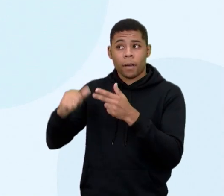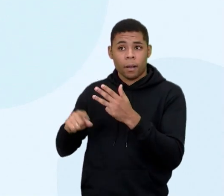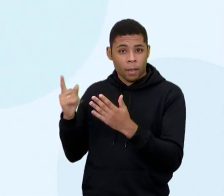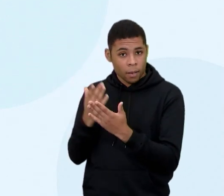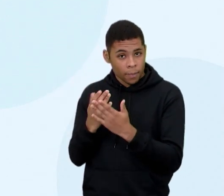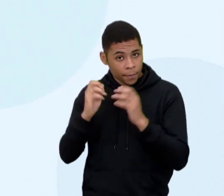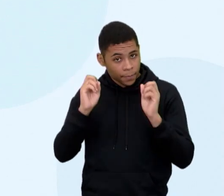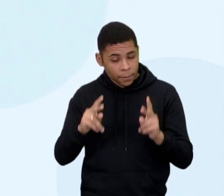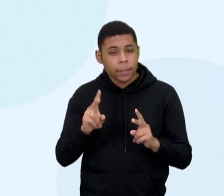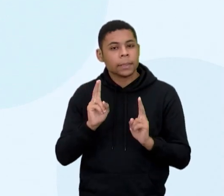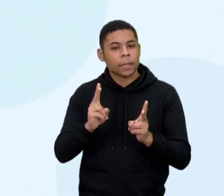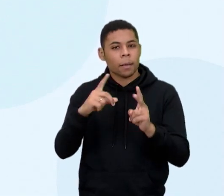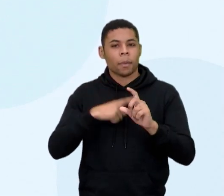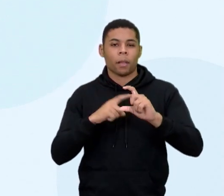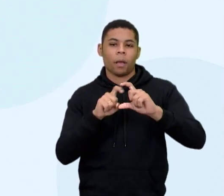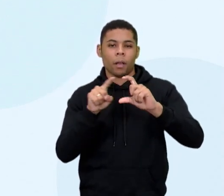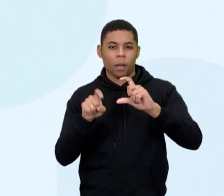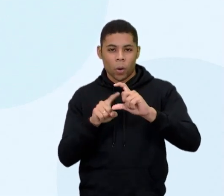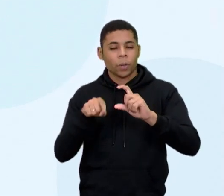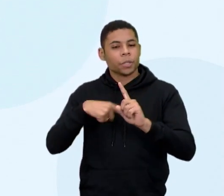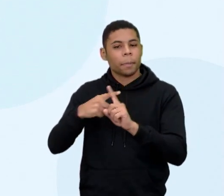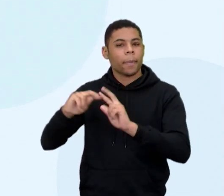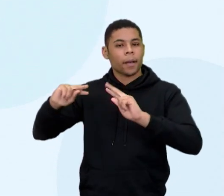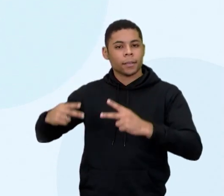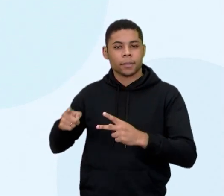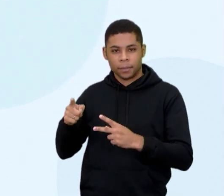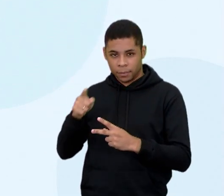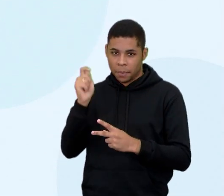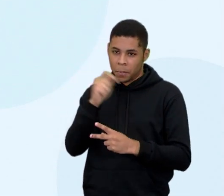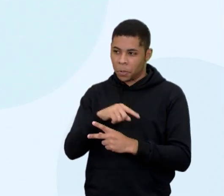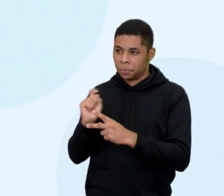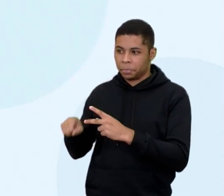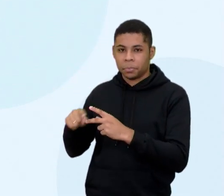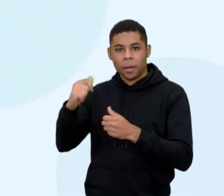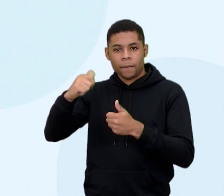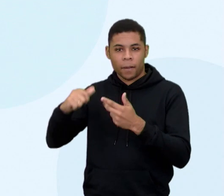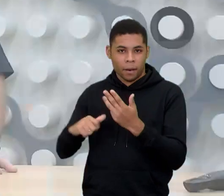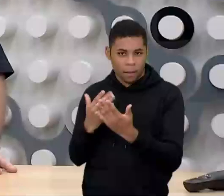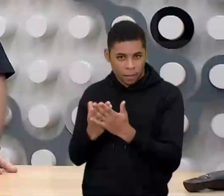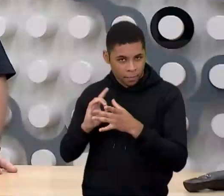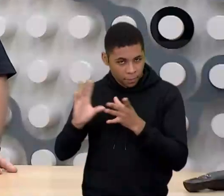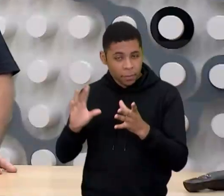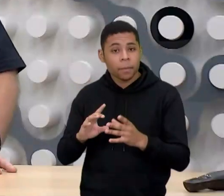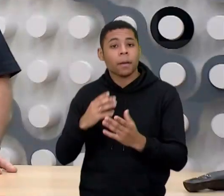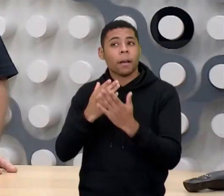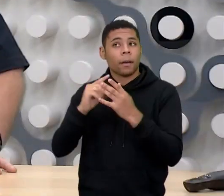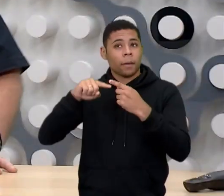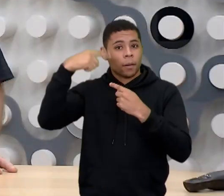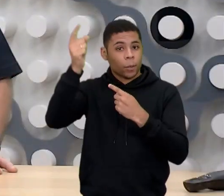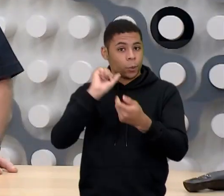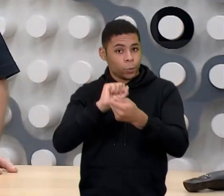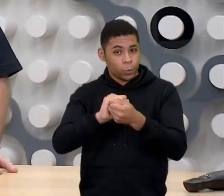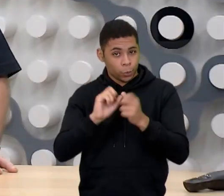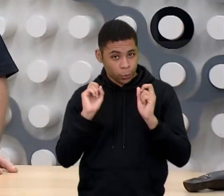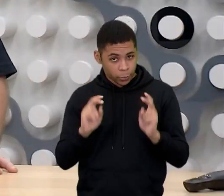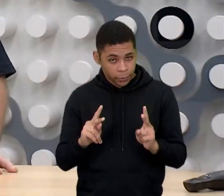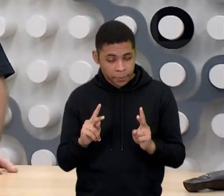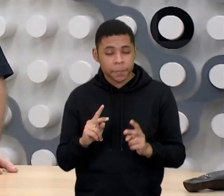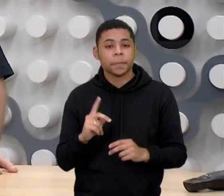aula, né? Sempre aparece aí o QR Code e o link para vocês. E aí estaremos na próxima aula juntos aí,